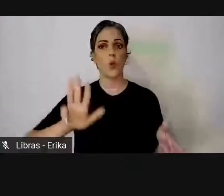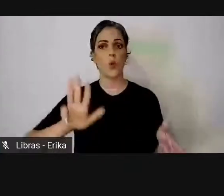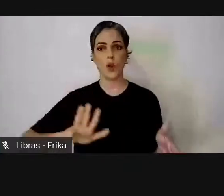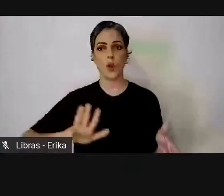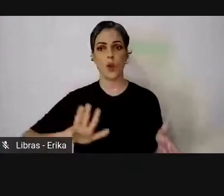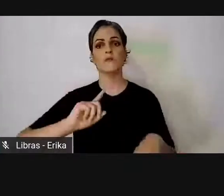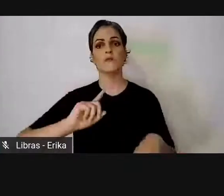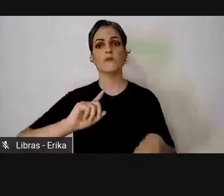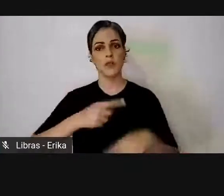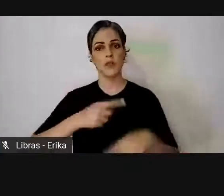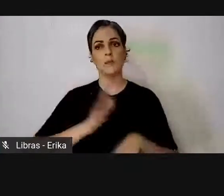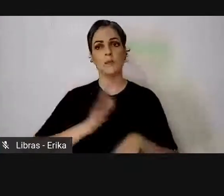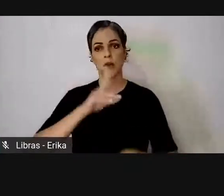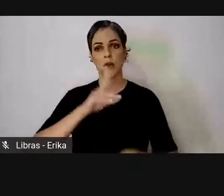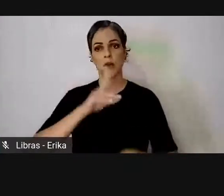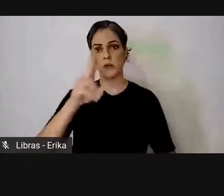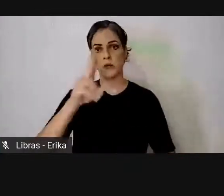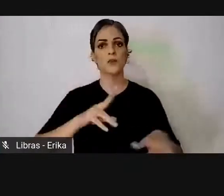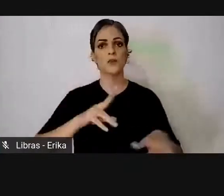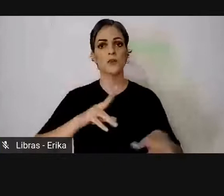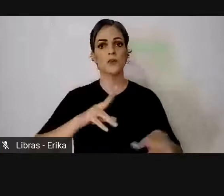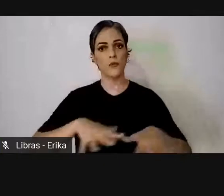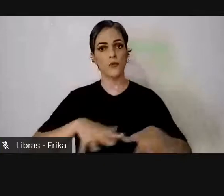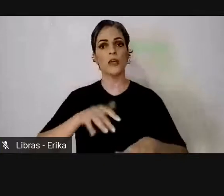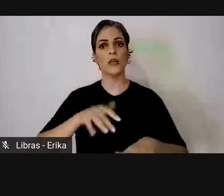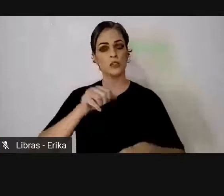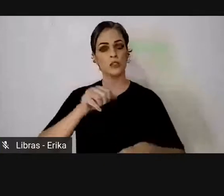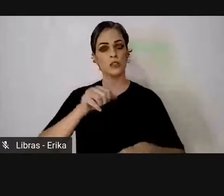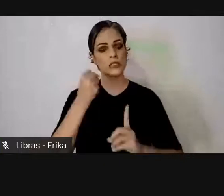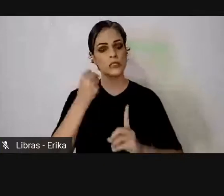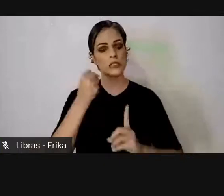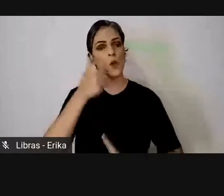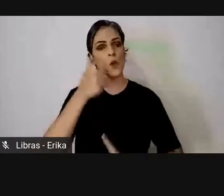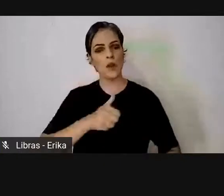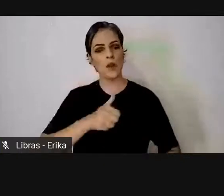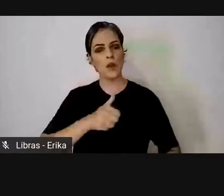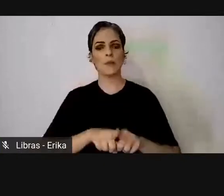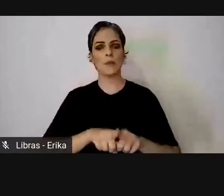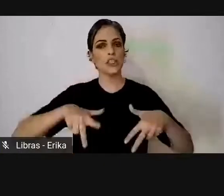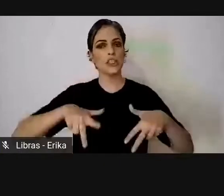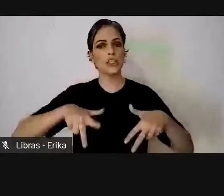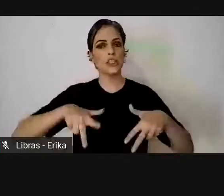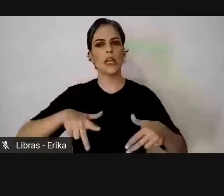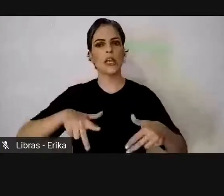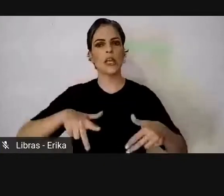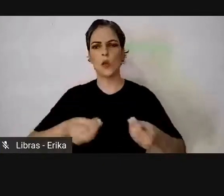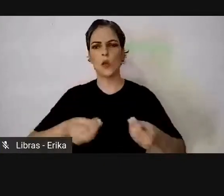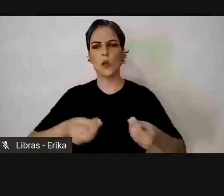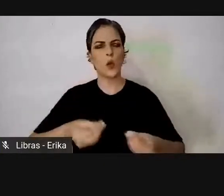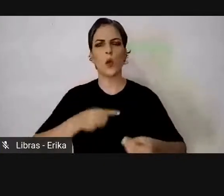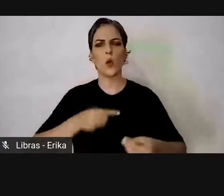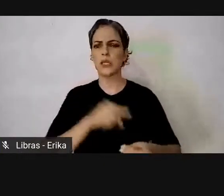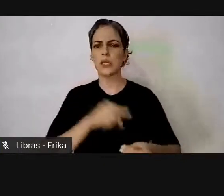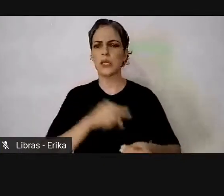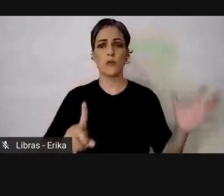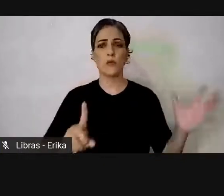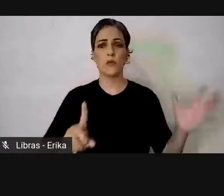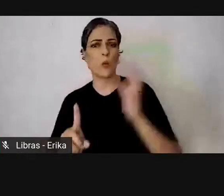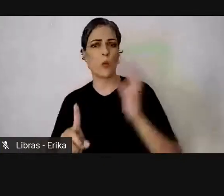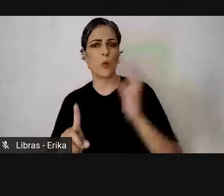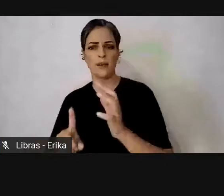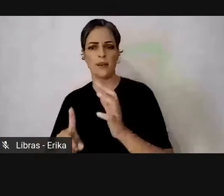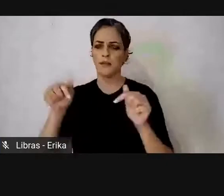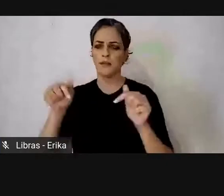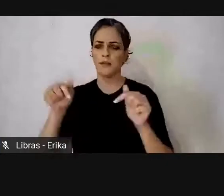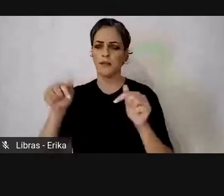fortalecimento dos movimentos sociais, das mulheres e de gênero, e como que esse movimento influencia a pauta